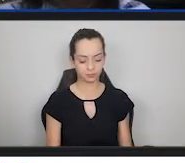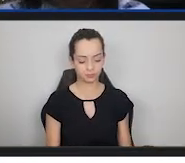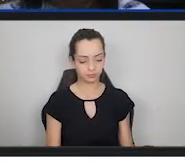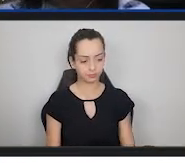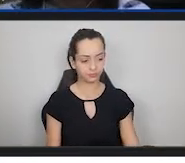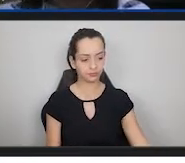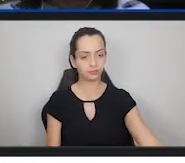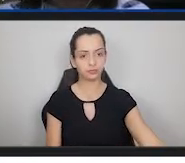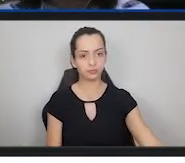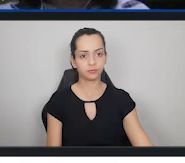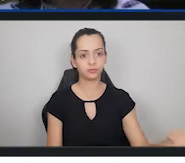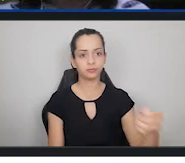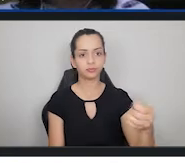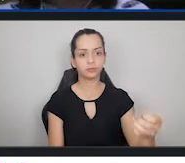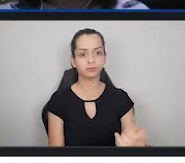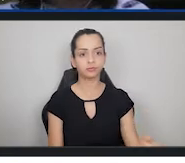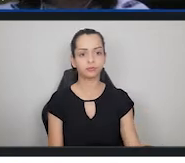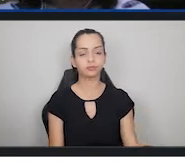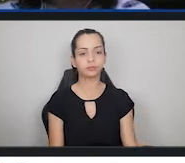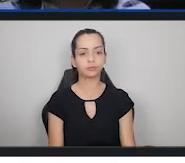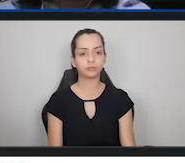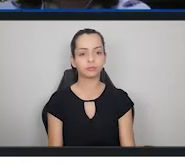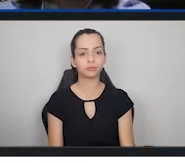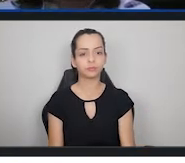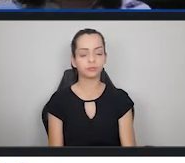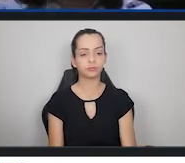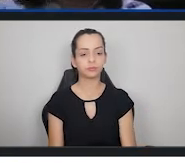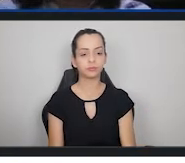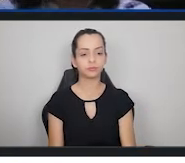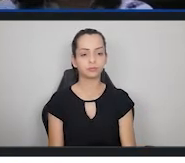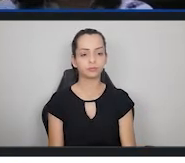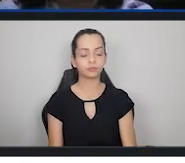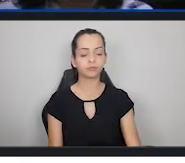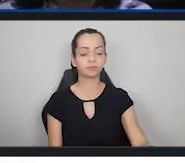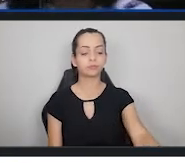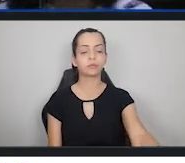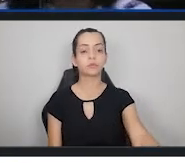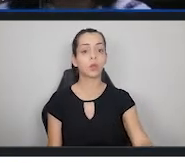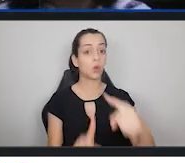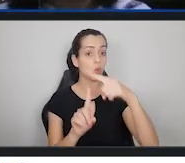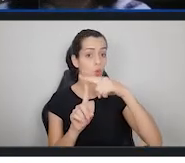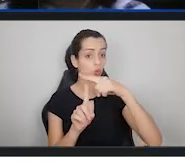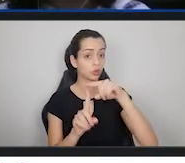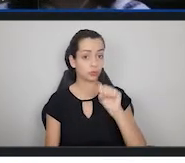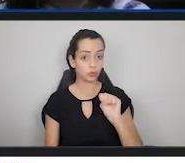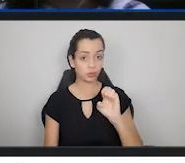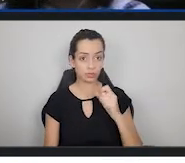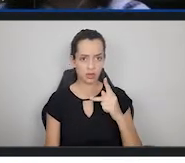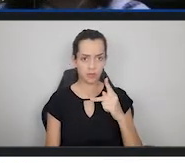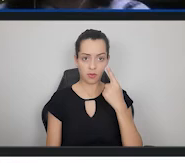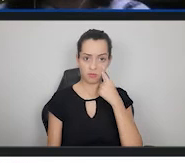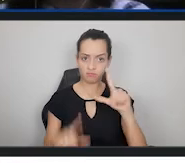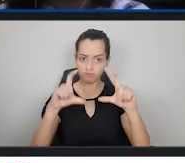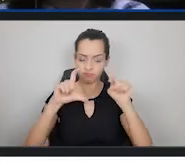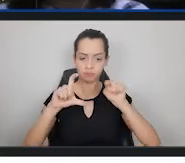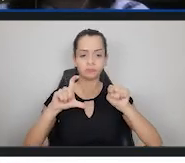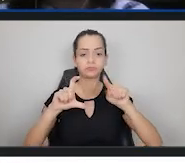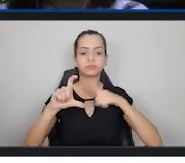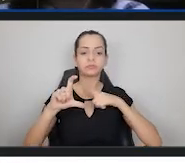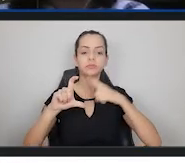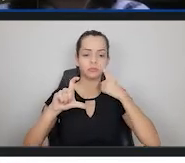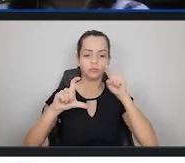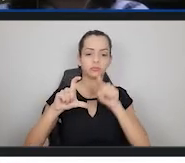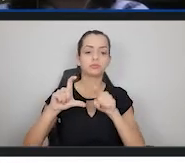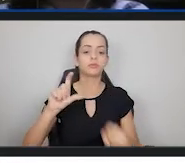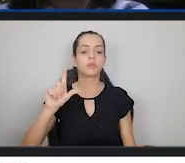consumidores finais. A topologia típica, né, do CEP, nós podemos ver nessa figura aqui, que eu acredito